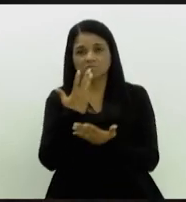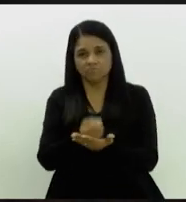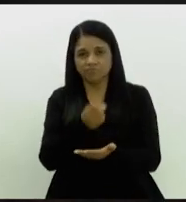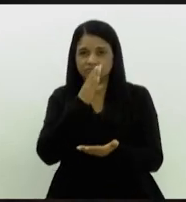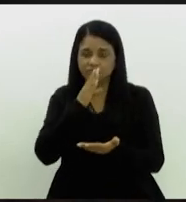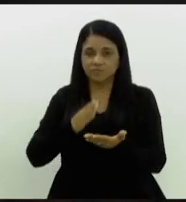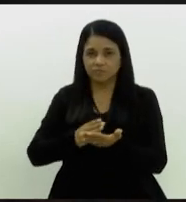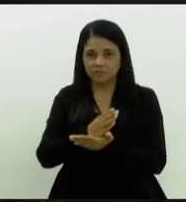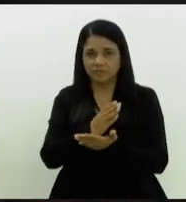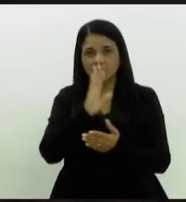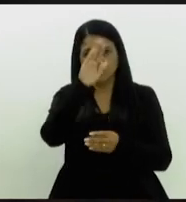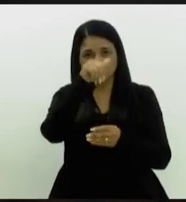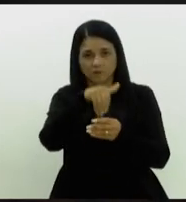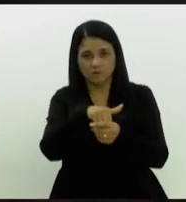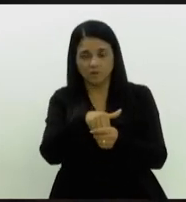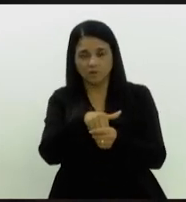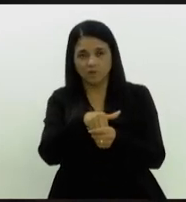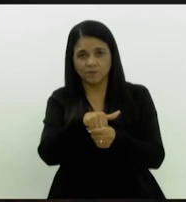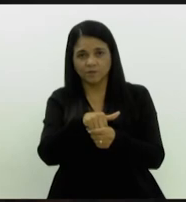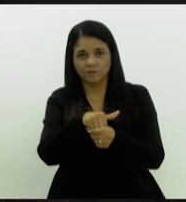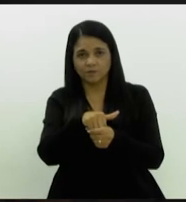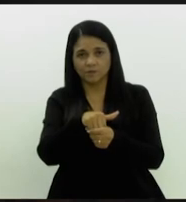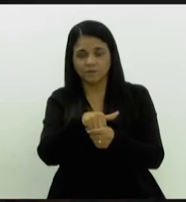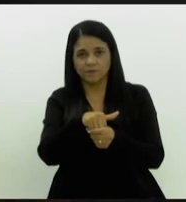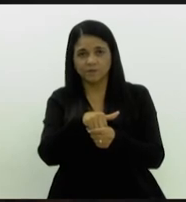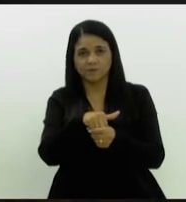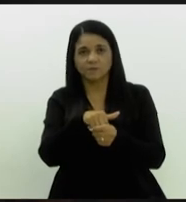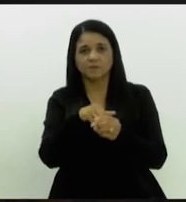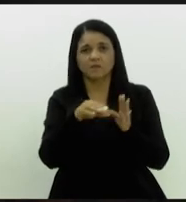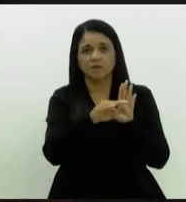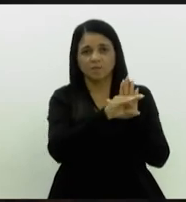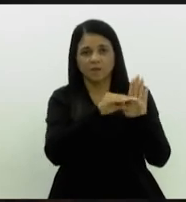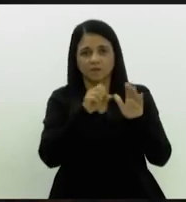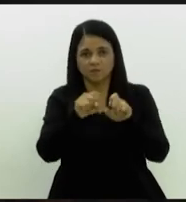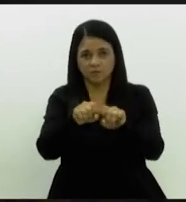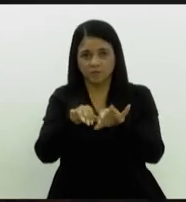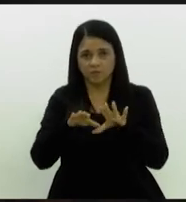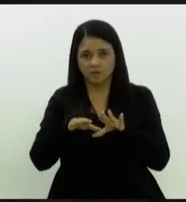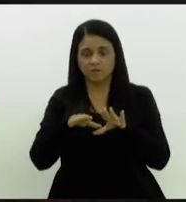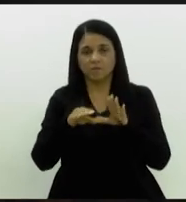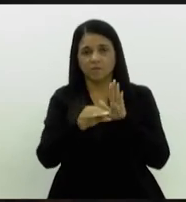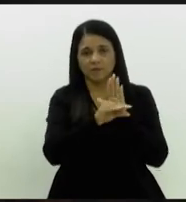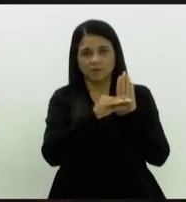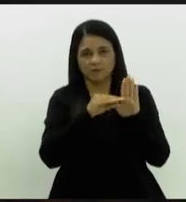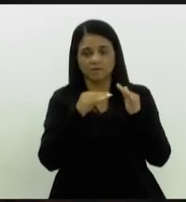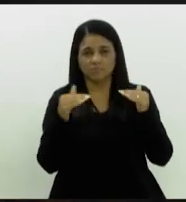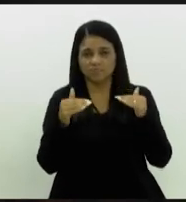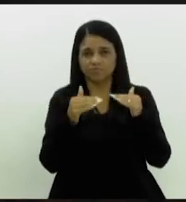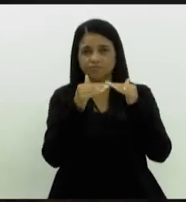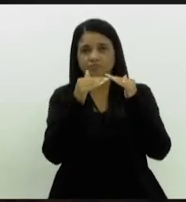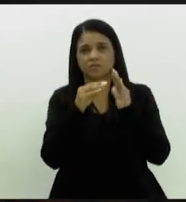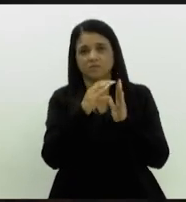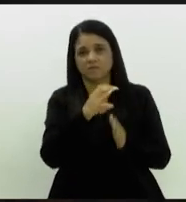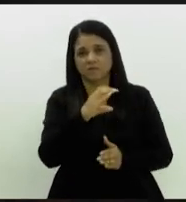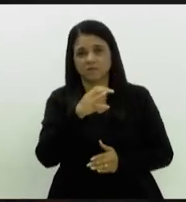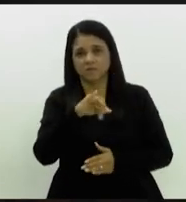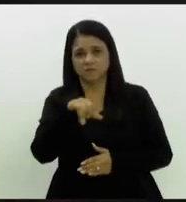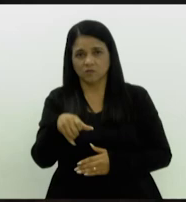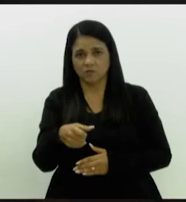Em votação, a emenda de plenário, o parecer favorável da CCJ. Senhores que aprovam,